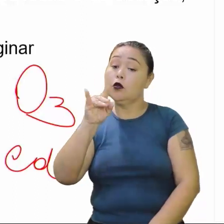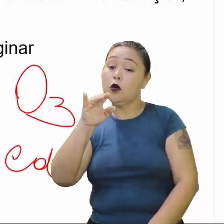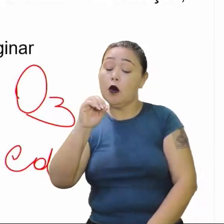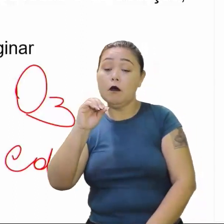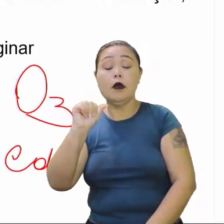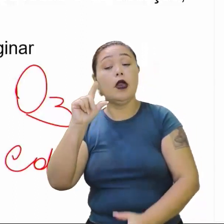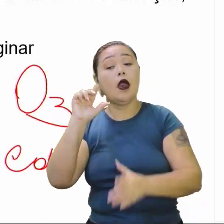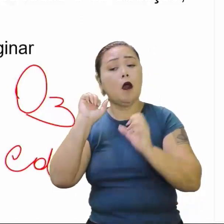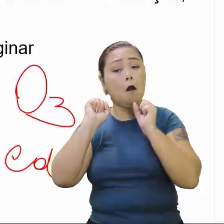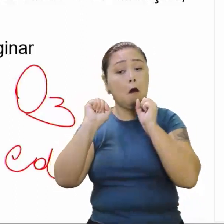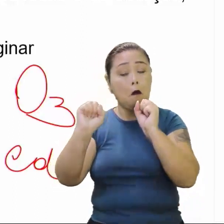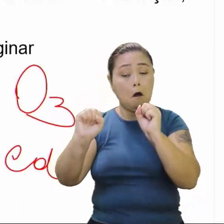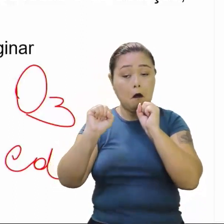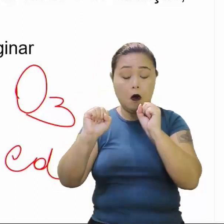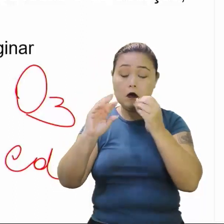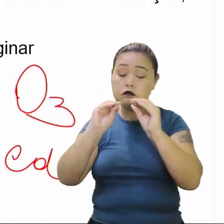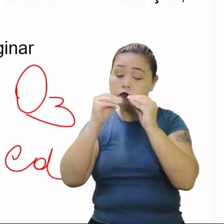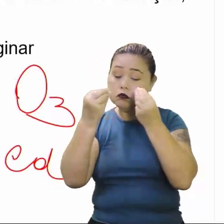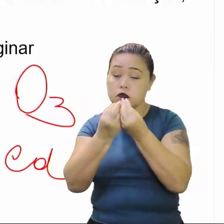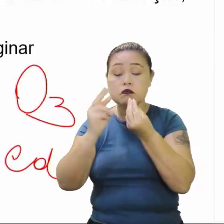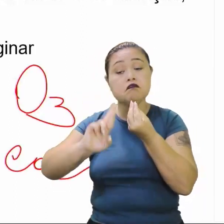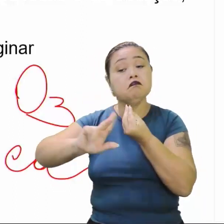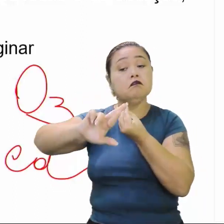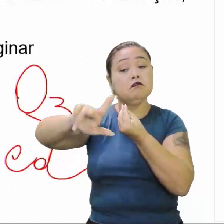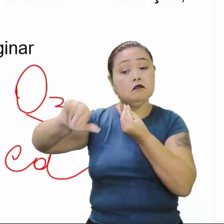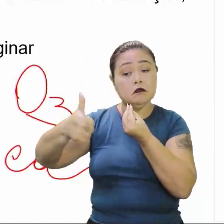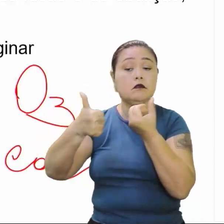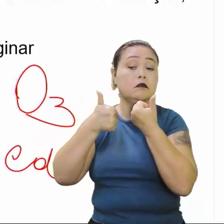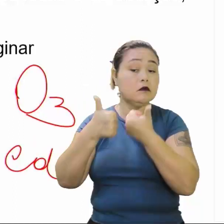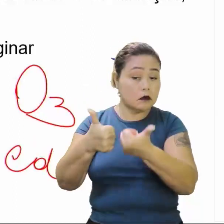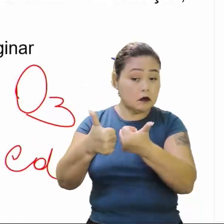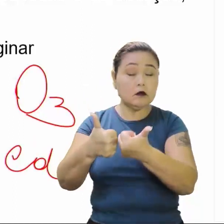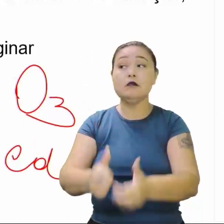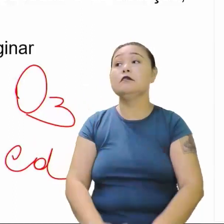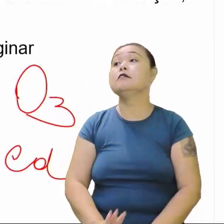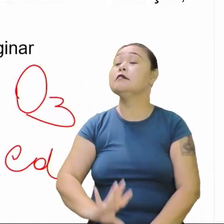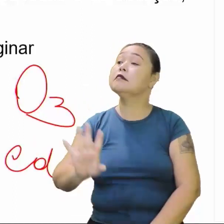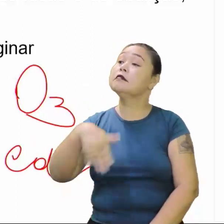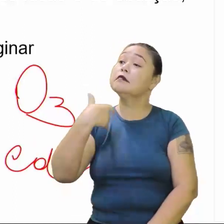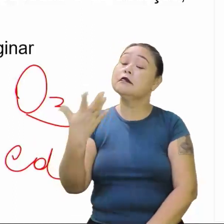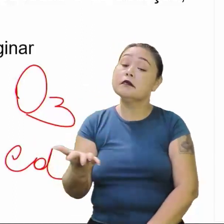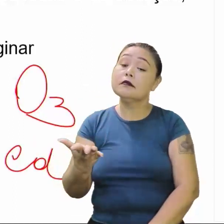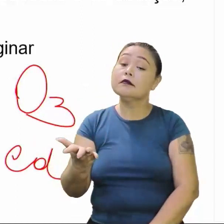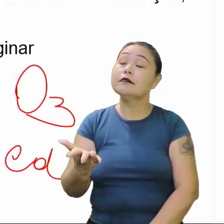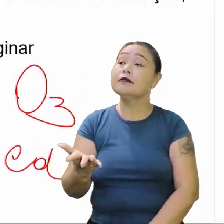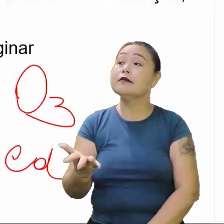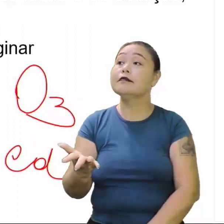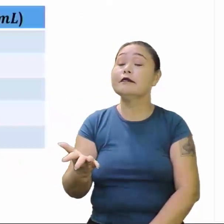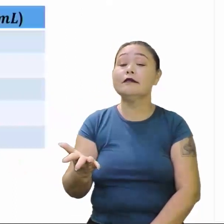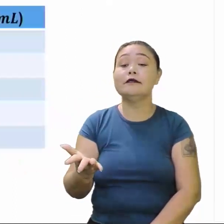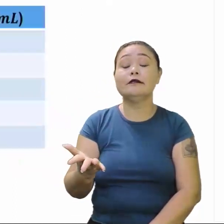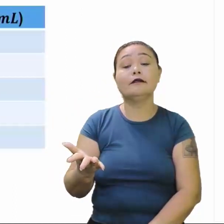formar substâncias diferentes sim. Tranquilo? Sendo assim agora,